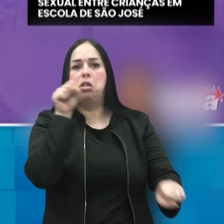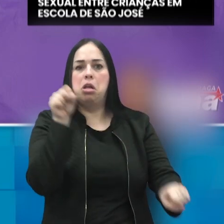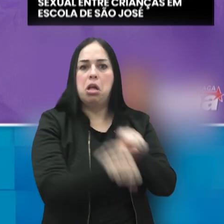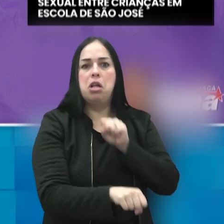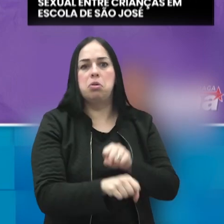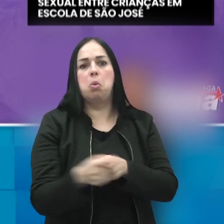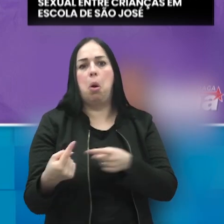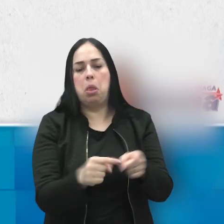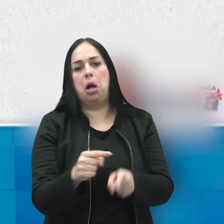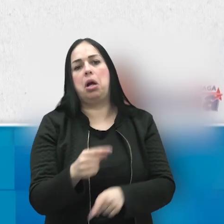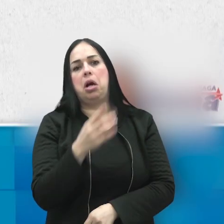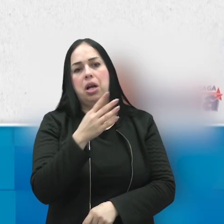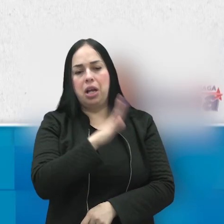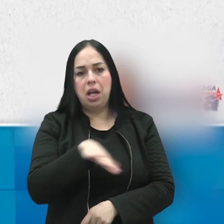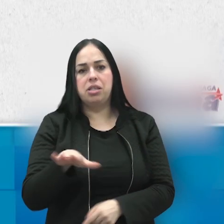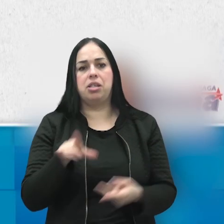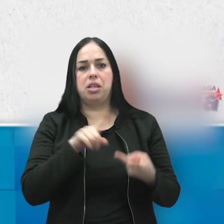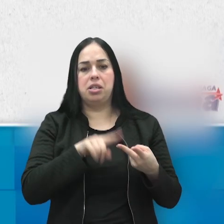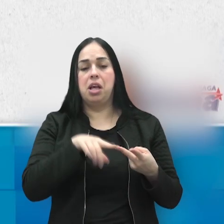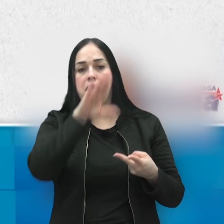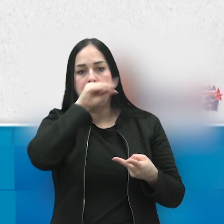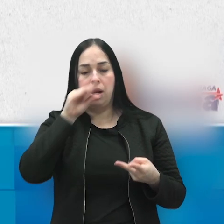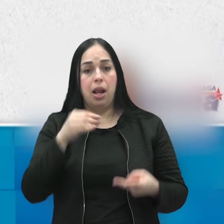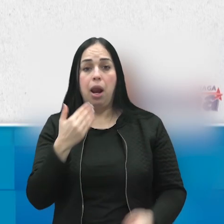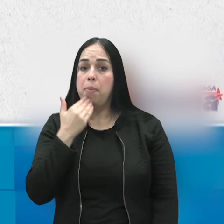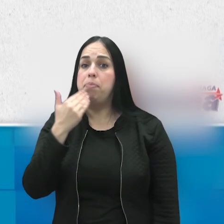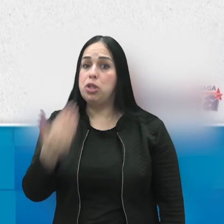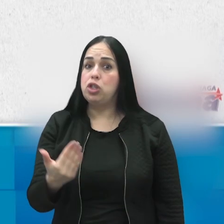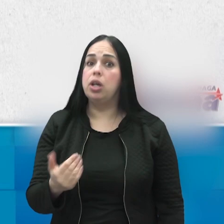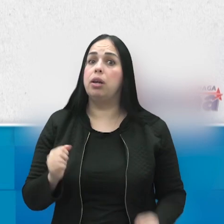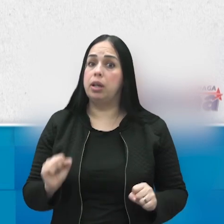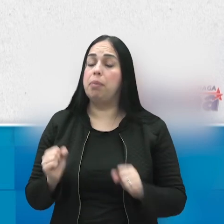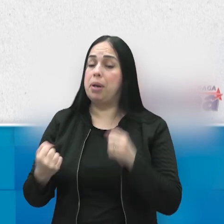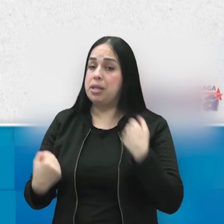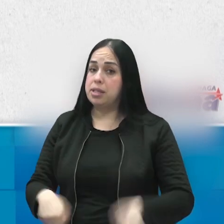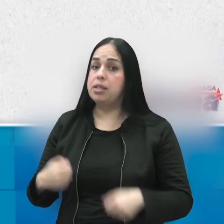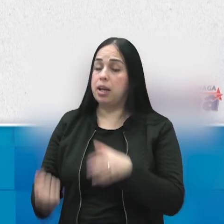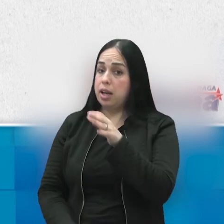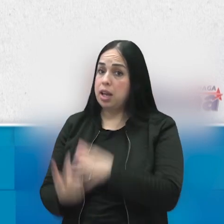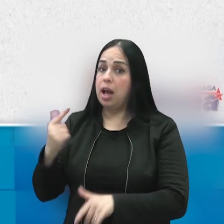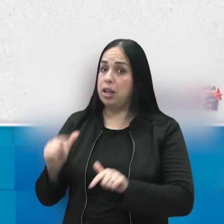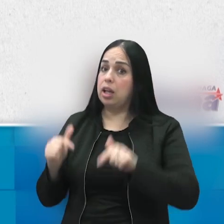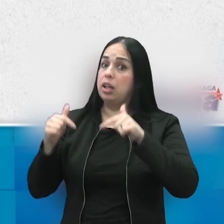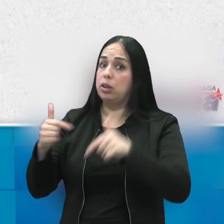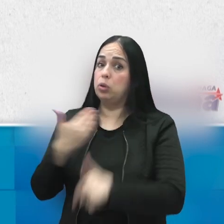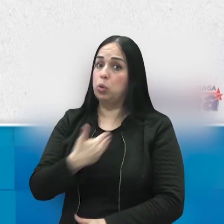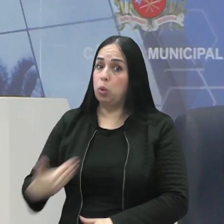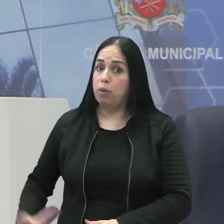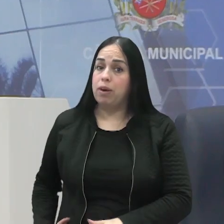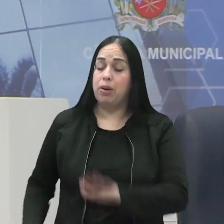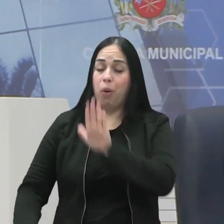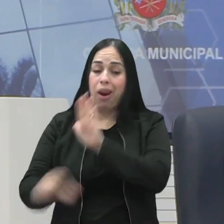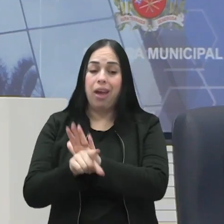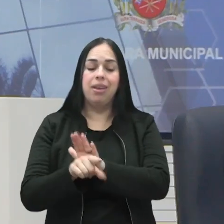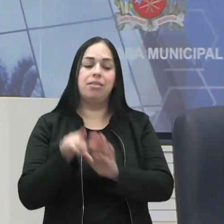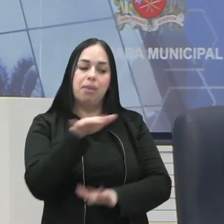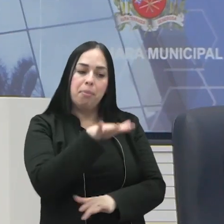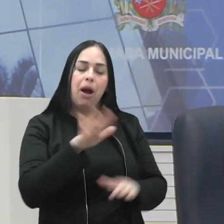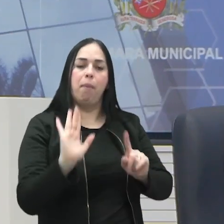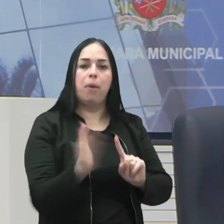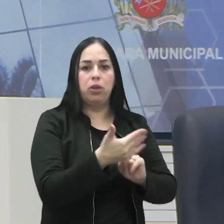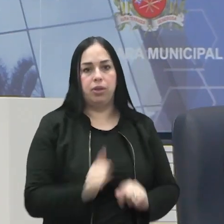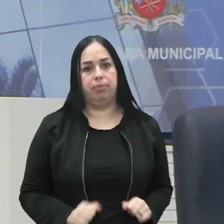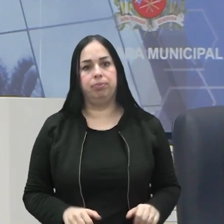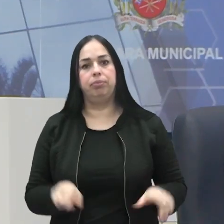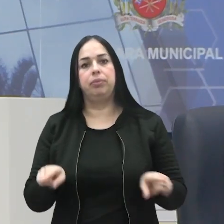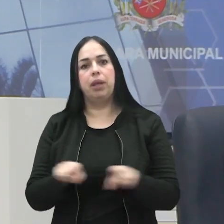e adolescentes. Nesse tema, Juliana pediu a criação de políticas públicas na área. Como forma de